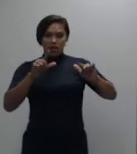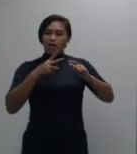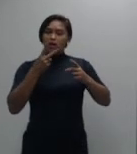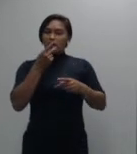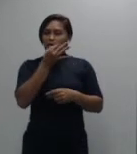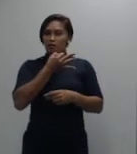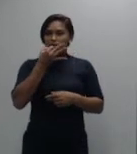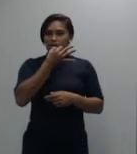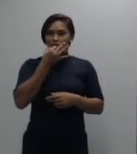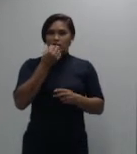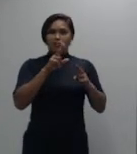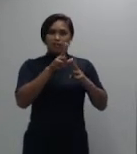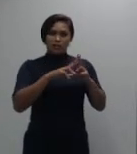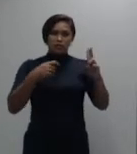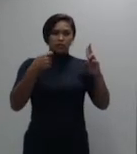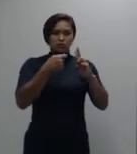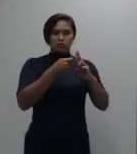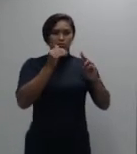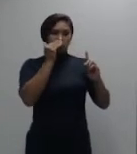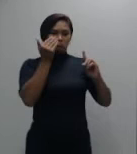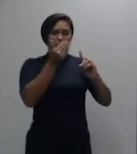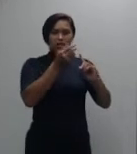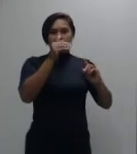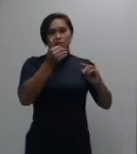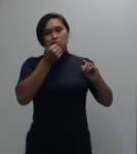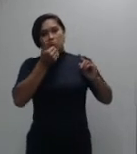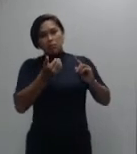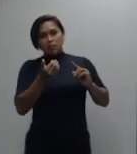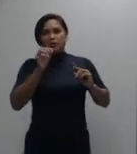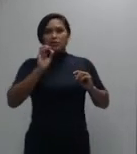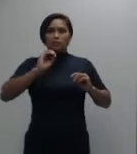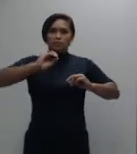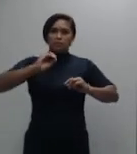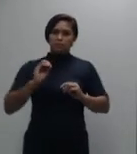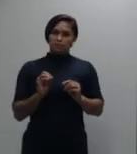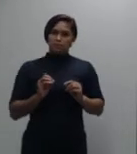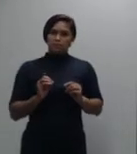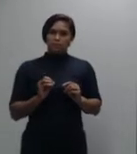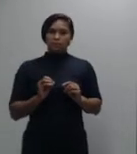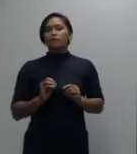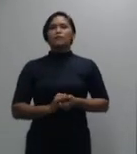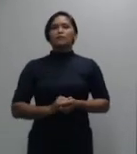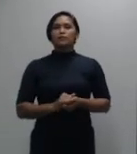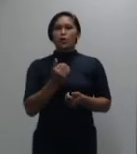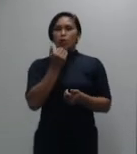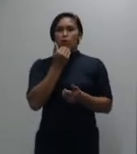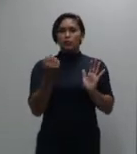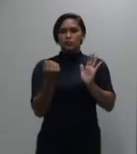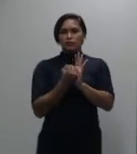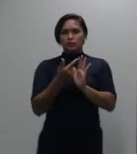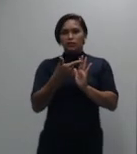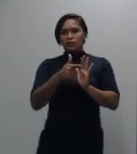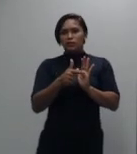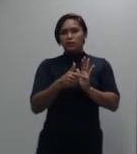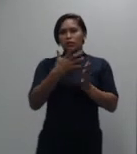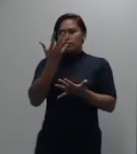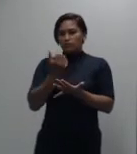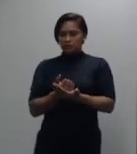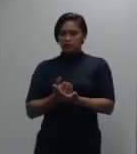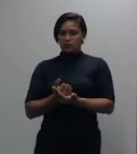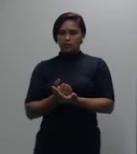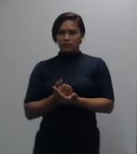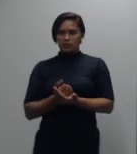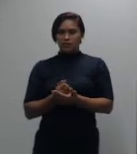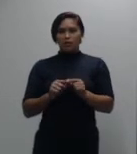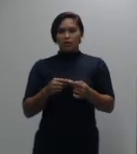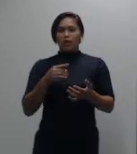dos réus e pede para que ou a o processo o pedido de homologação não seja admitido por